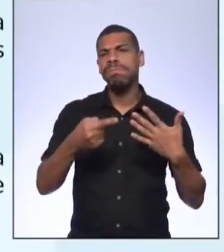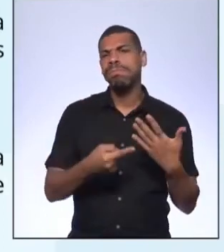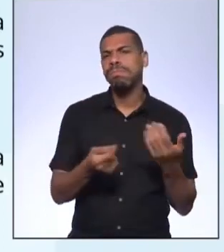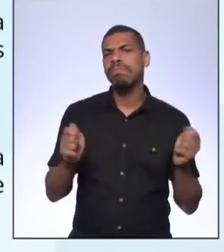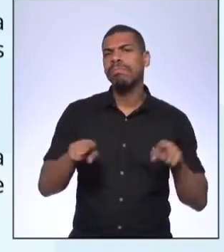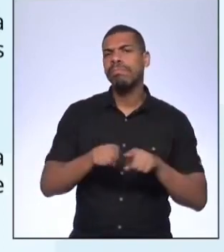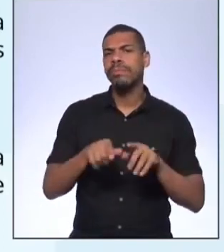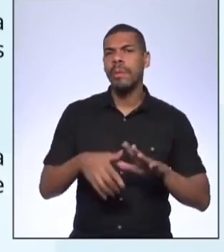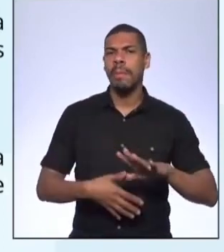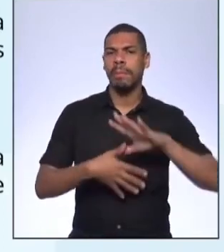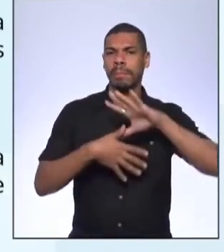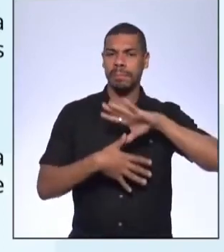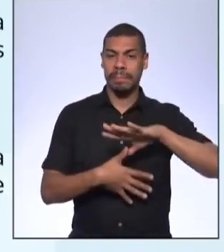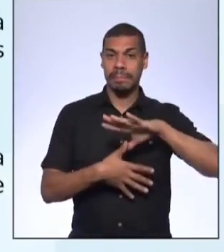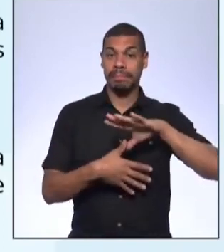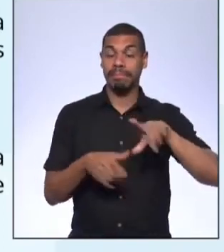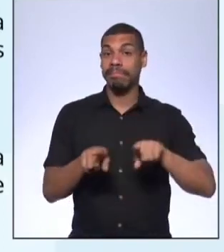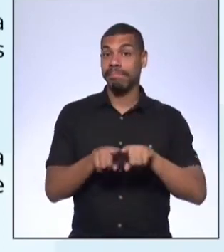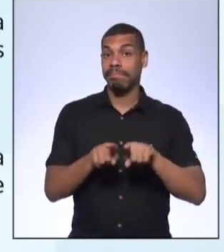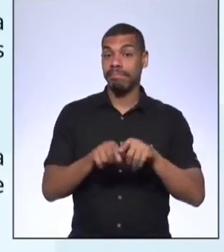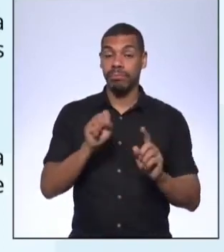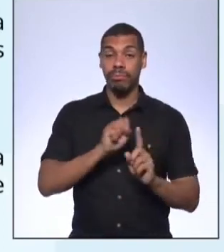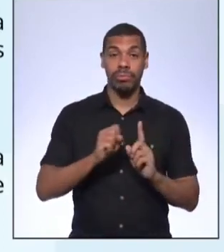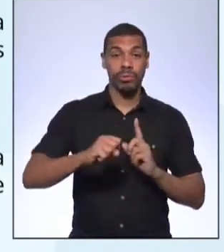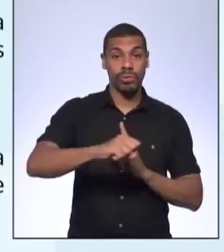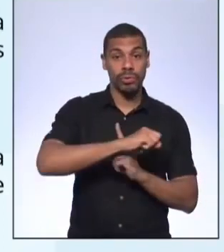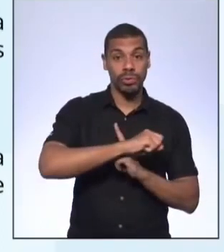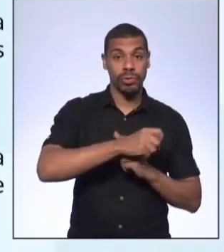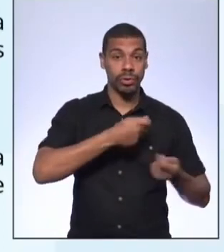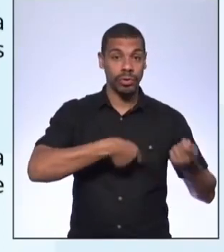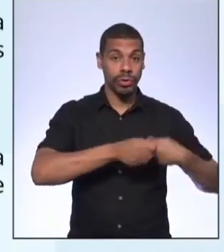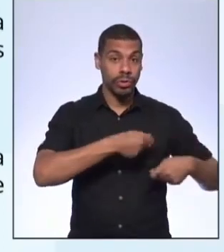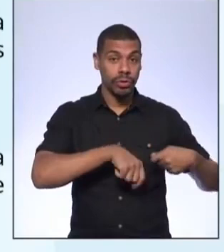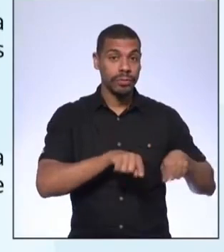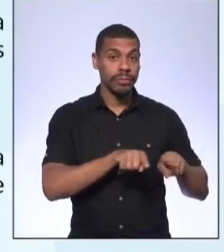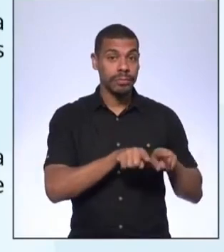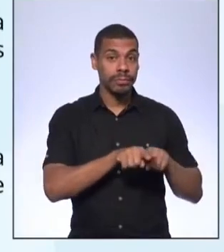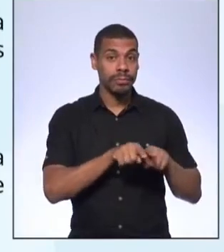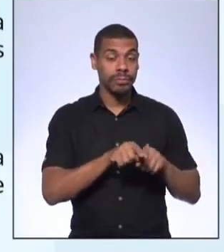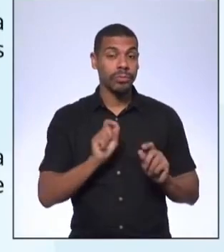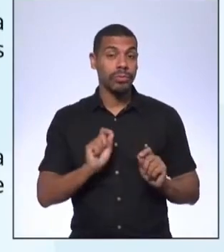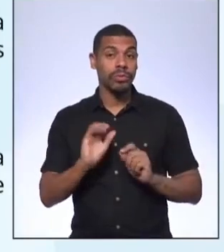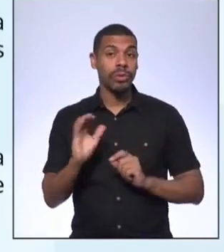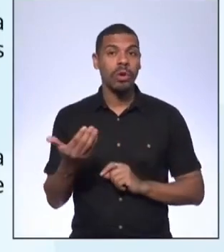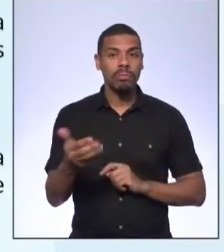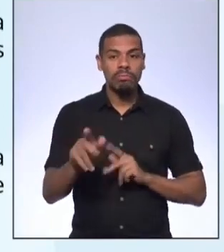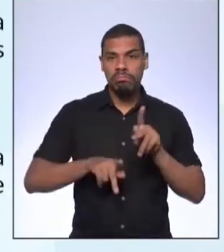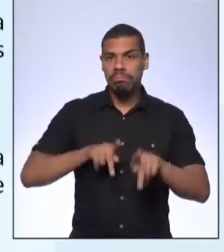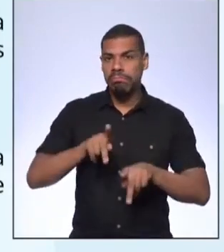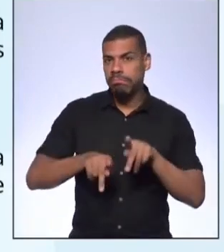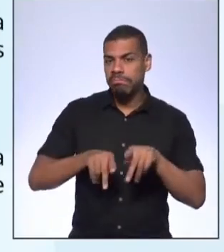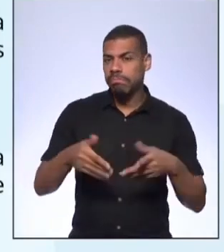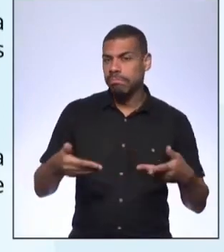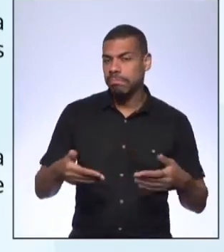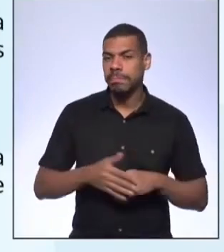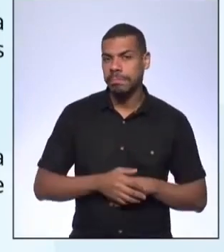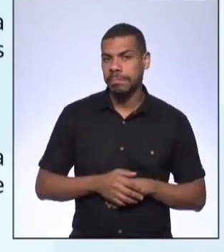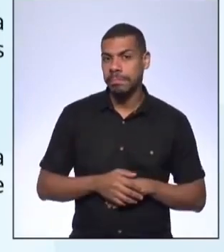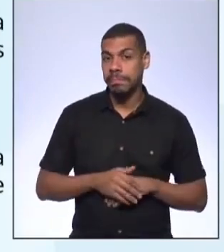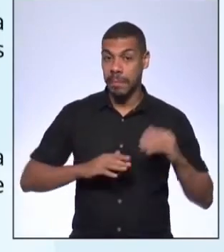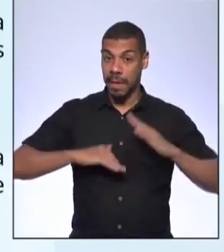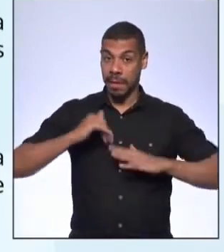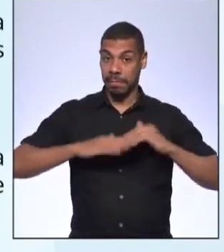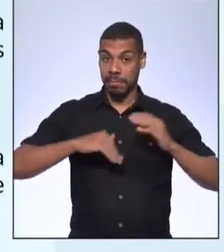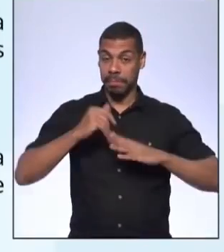da América, as relações sociais e econômicas e seus impactos para as populações ameríndias. A habilidade